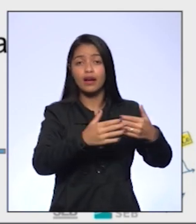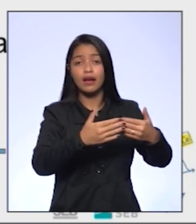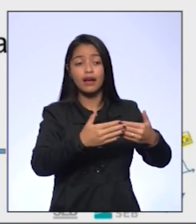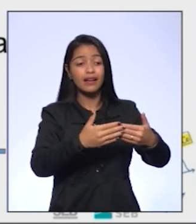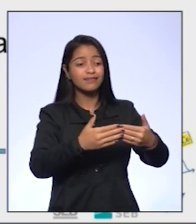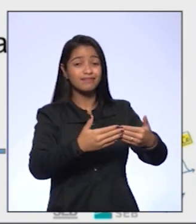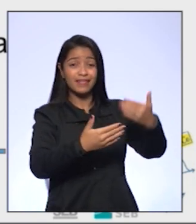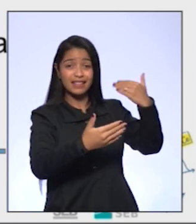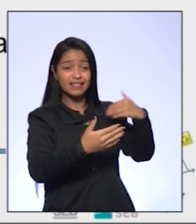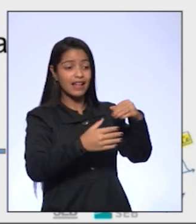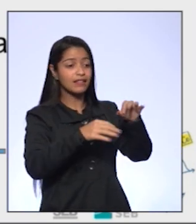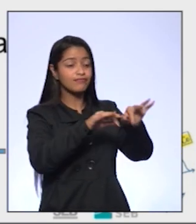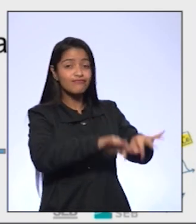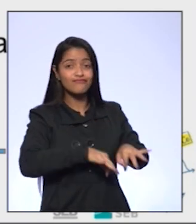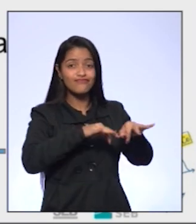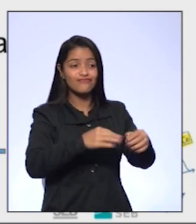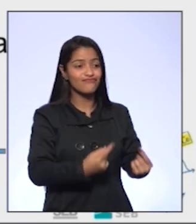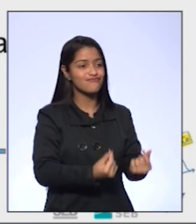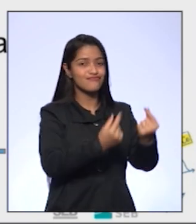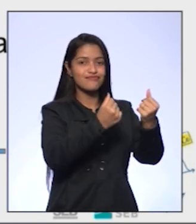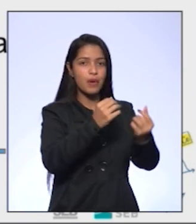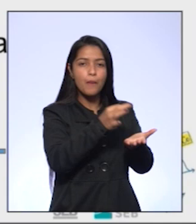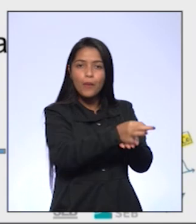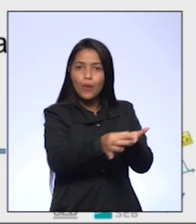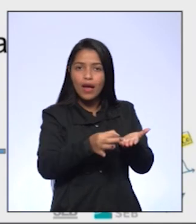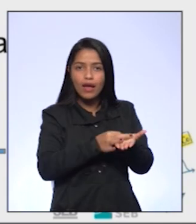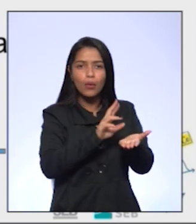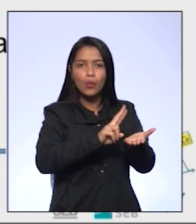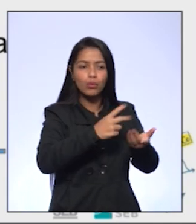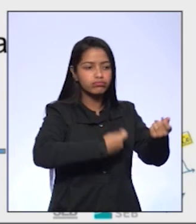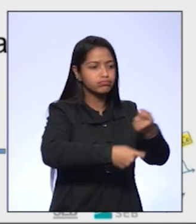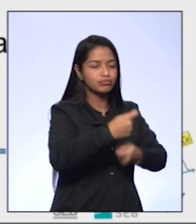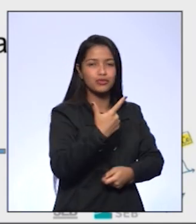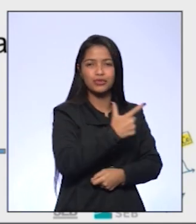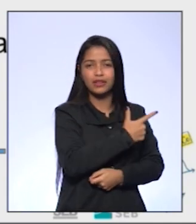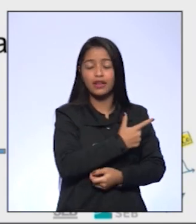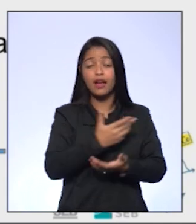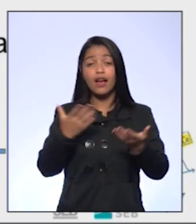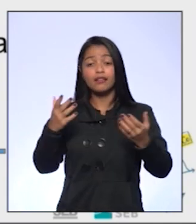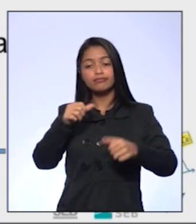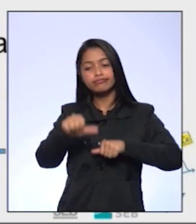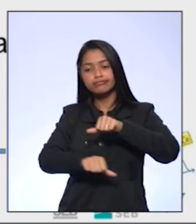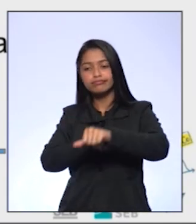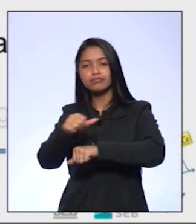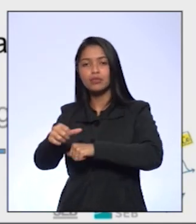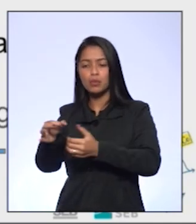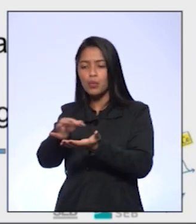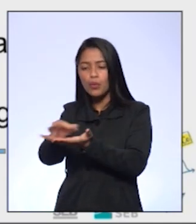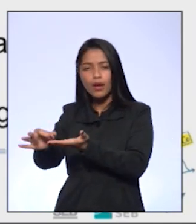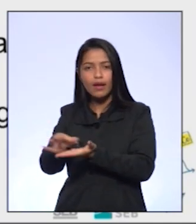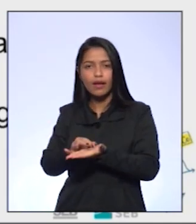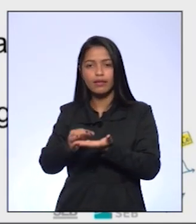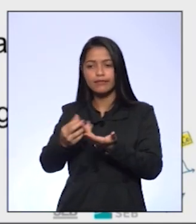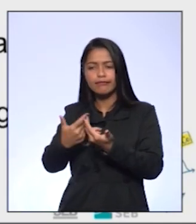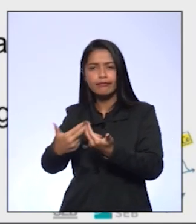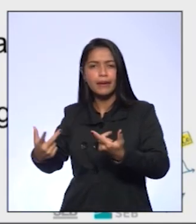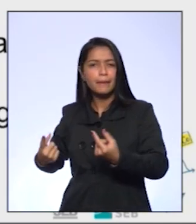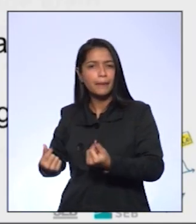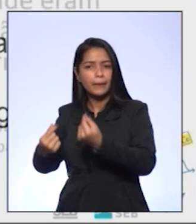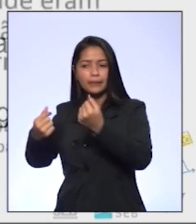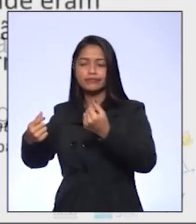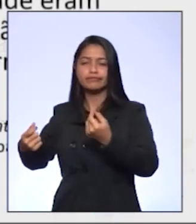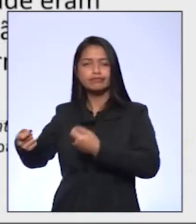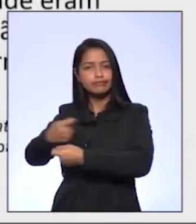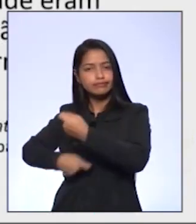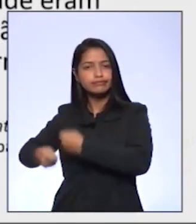moeda. Amonetarizado. E agora as moedas, os metais preciosos passam a aparecer. Aparecem em cidades. Isso é muito importante, gente.